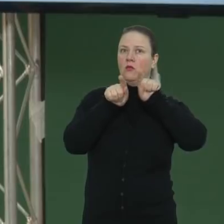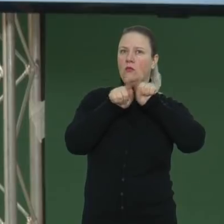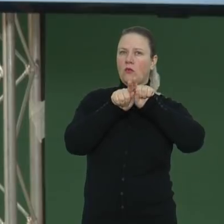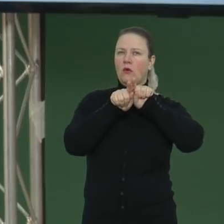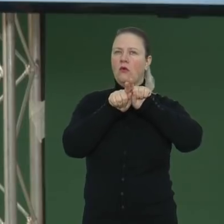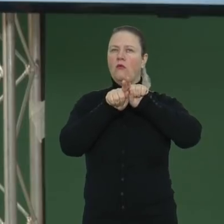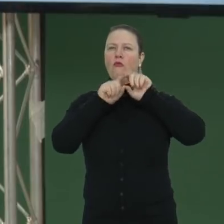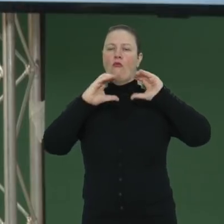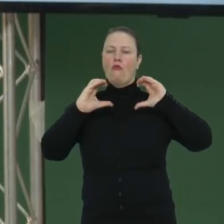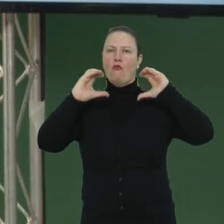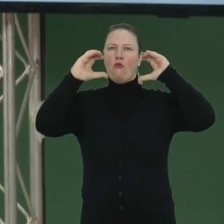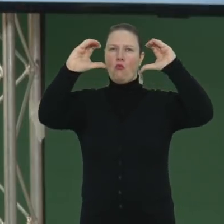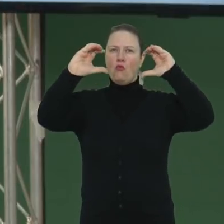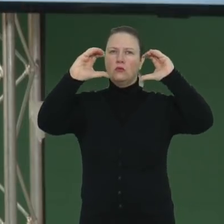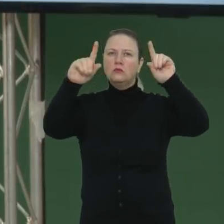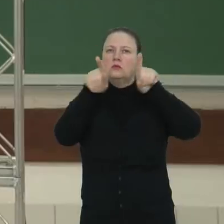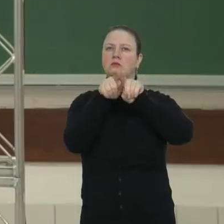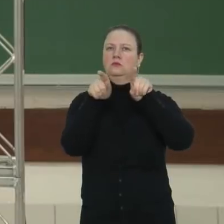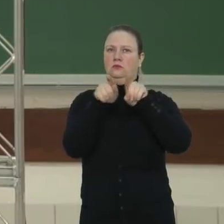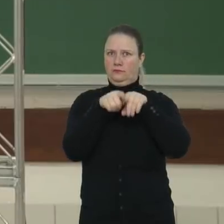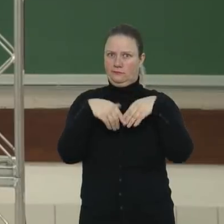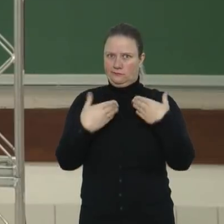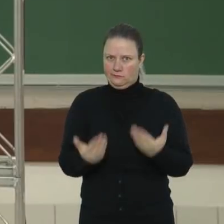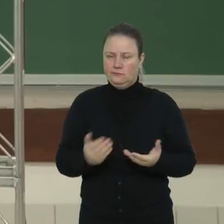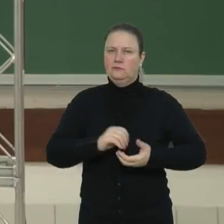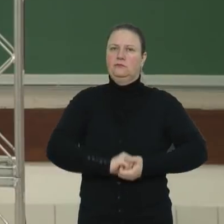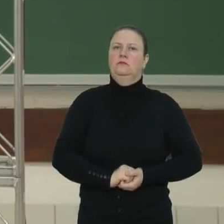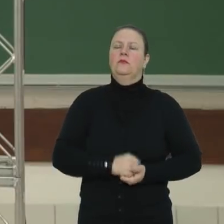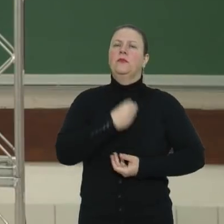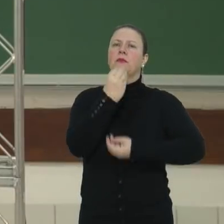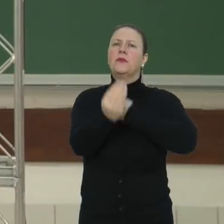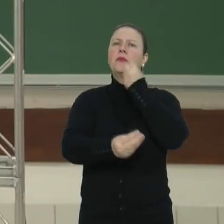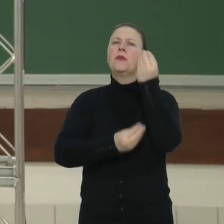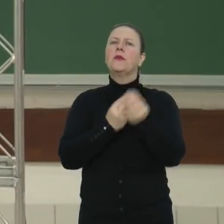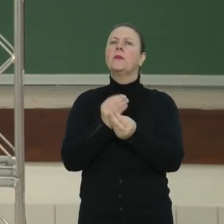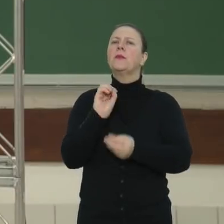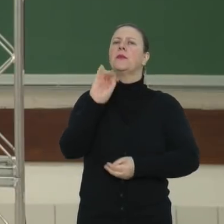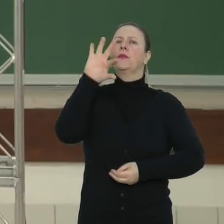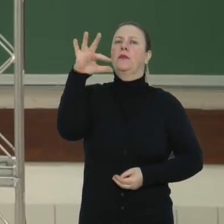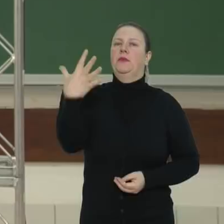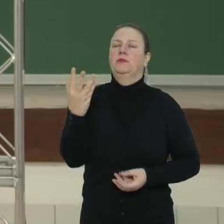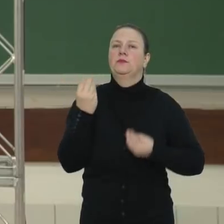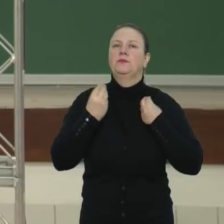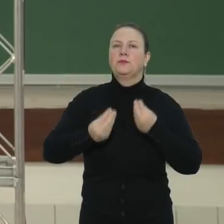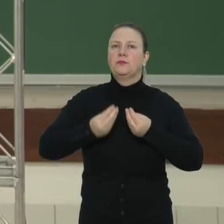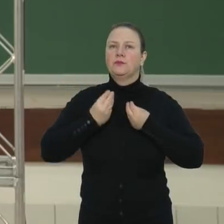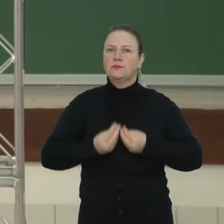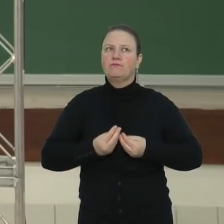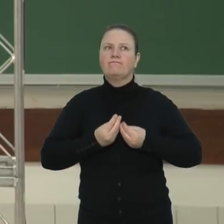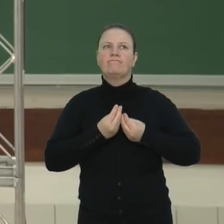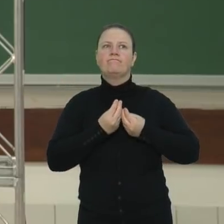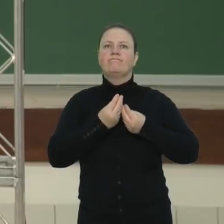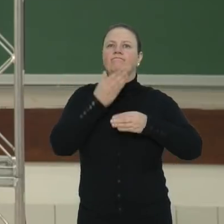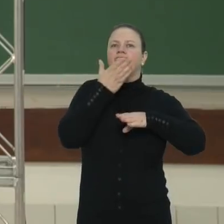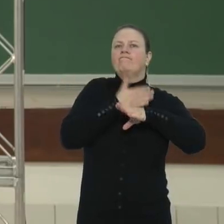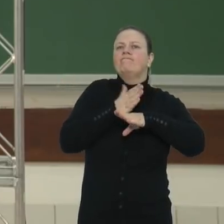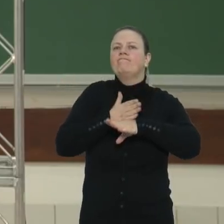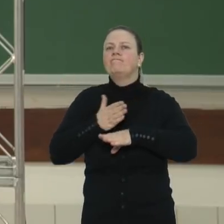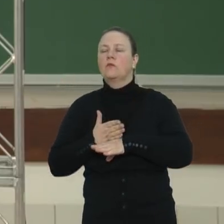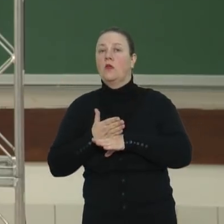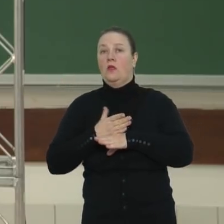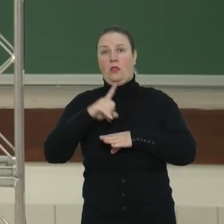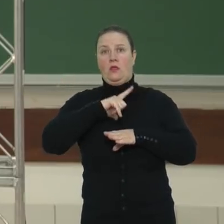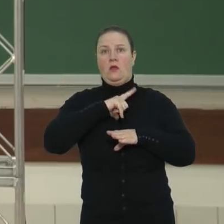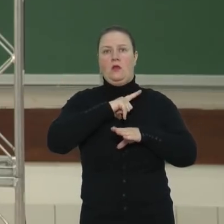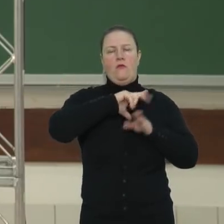dos gráficos, ok? Então, como que isso pode acontecer? Como que podem envolver esses problemas? Vários